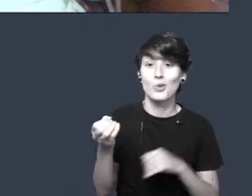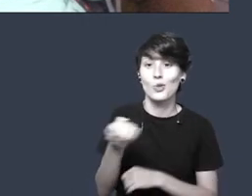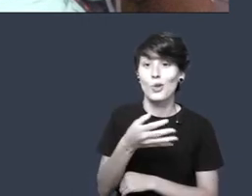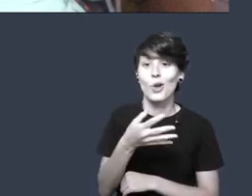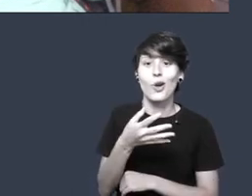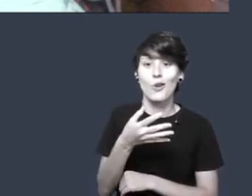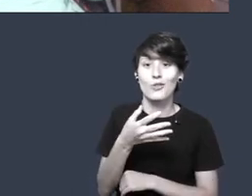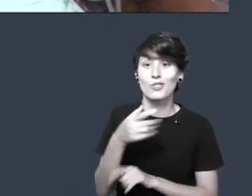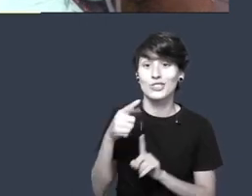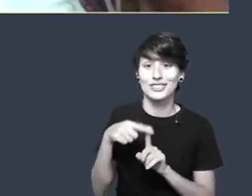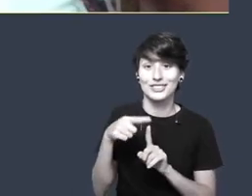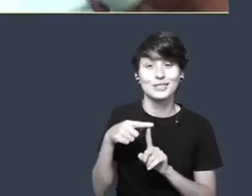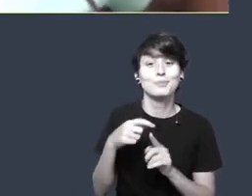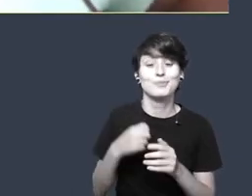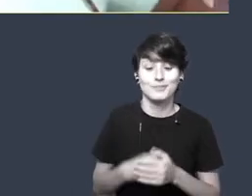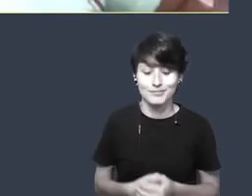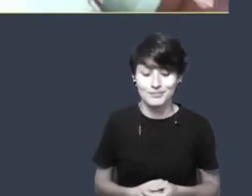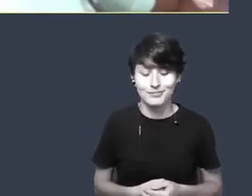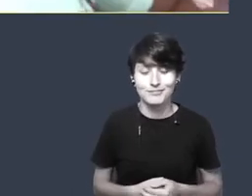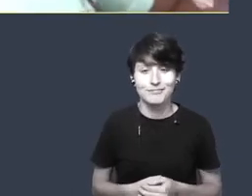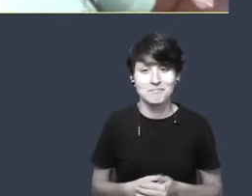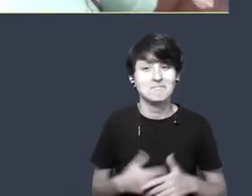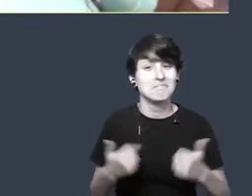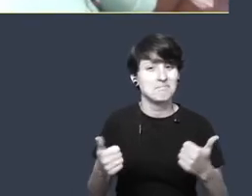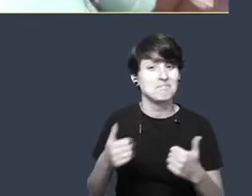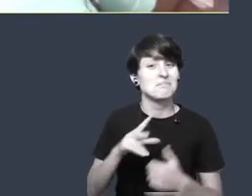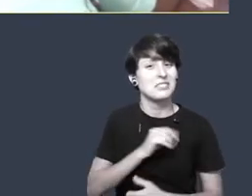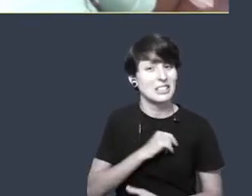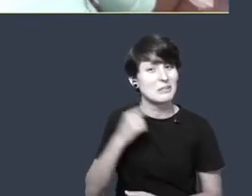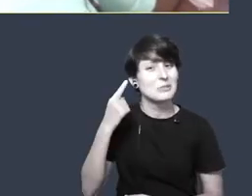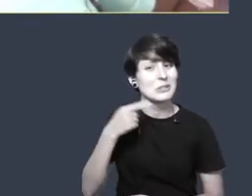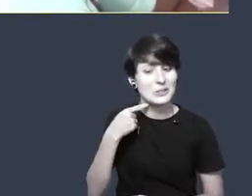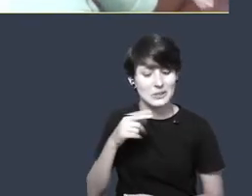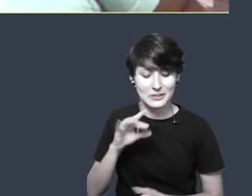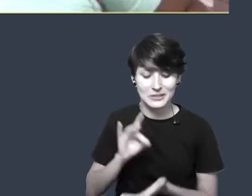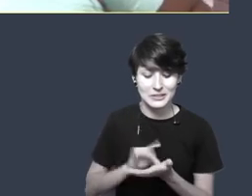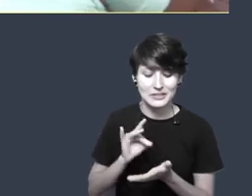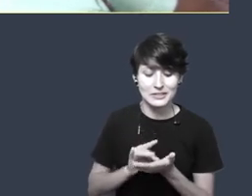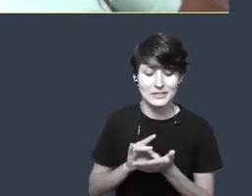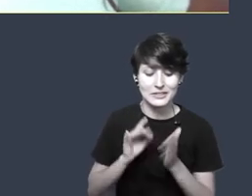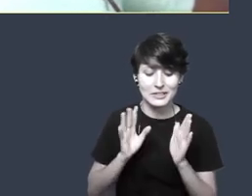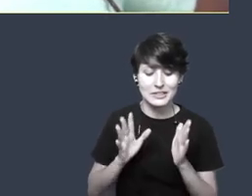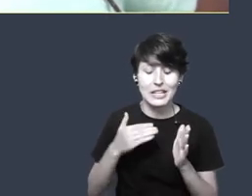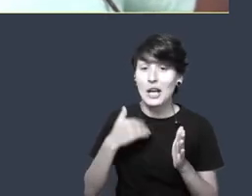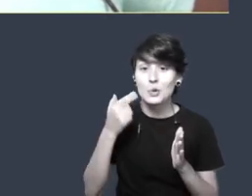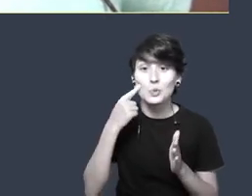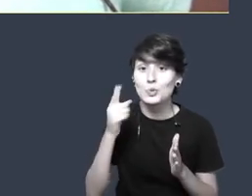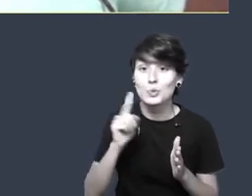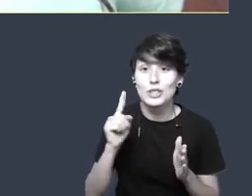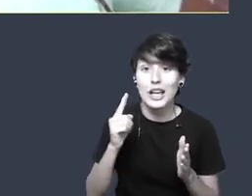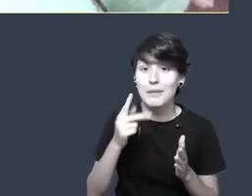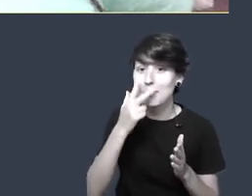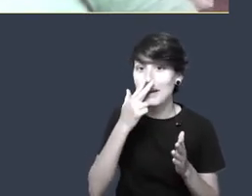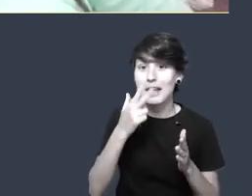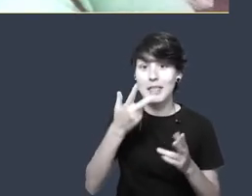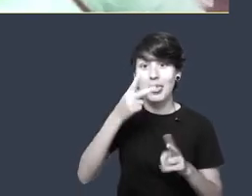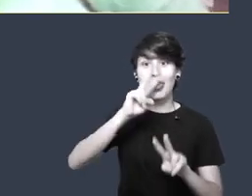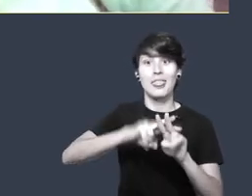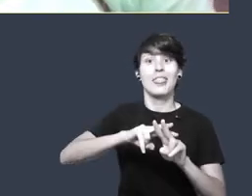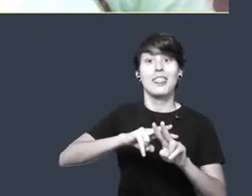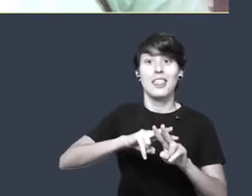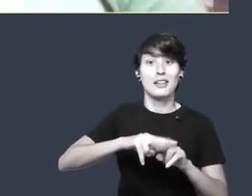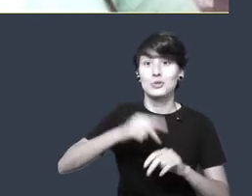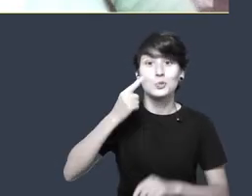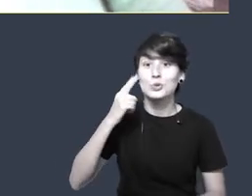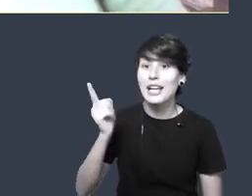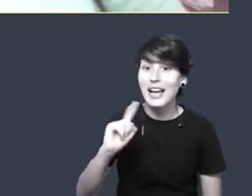nova versão. Sim, caraca, que louco, né? A gente já tá nos Jetsons e a gente nem sabe já. Estamos presos nos desenhos dos Jetsons e nem